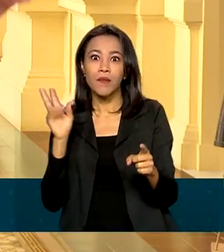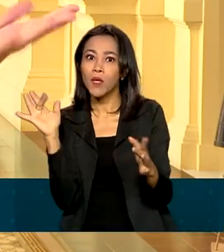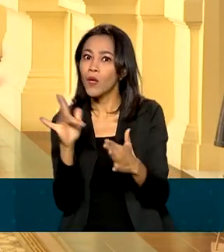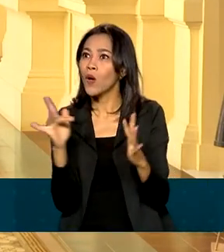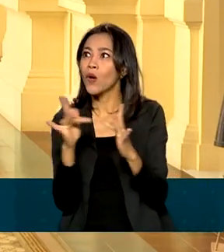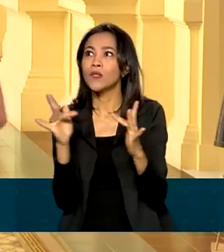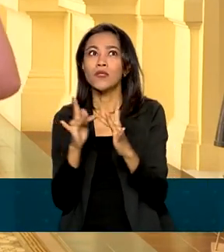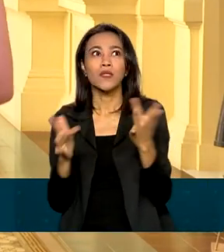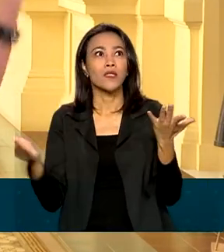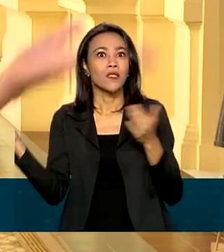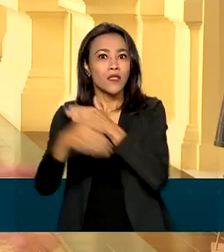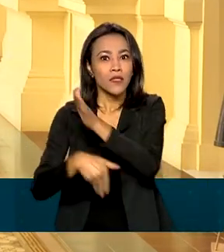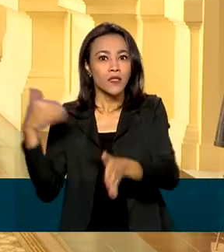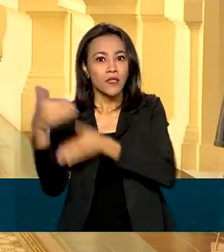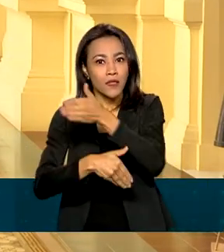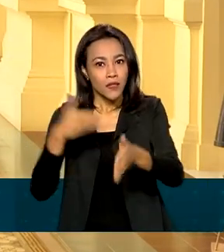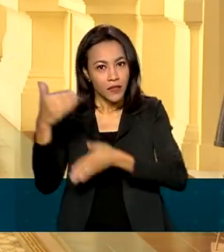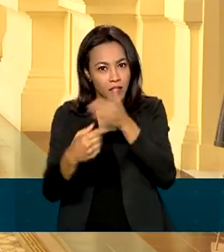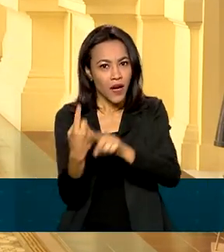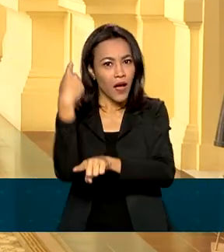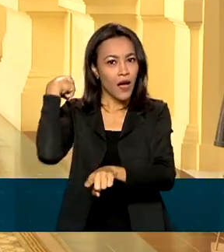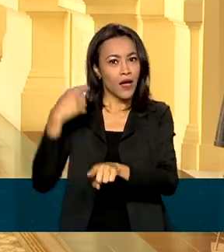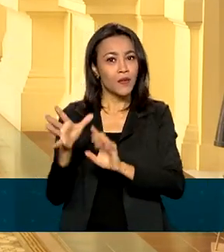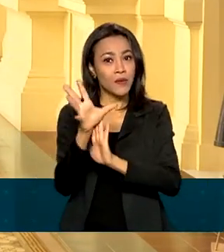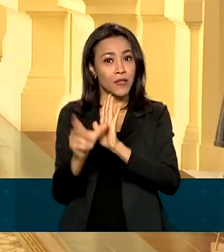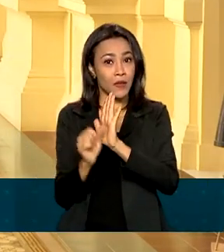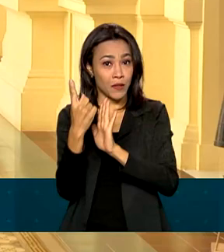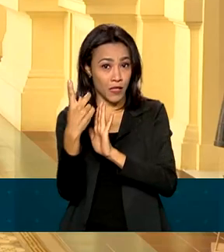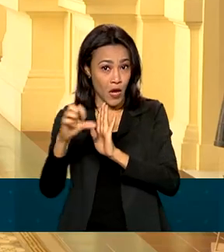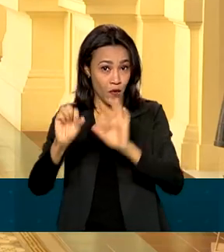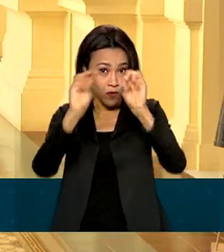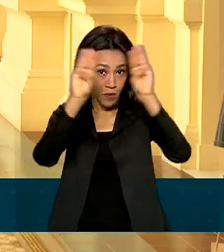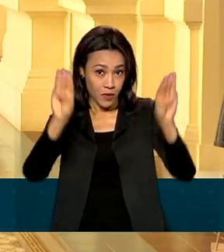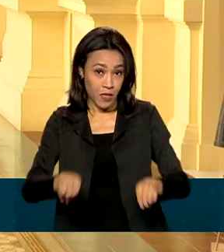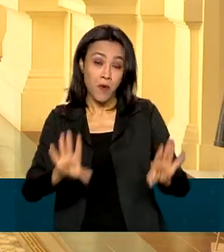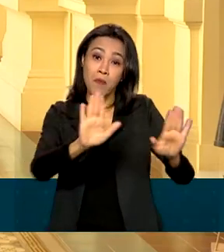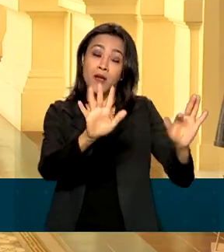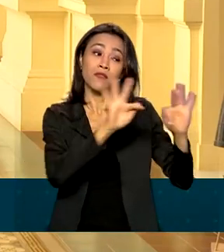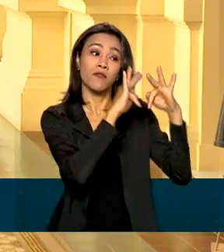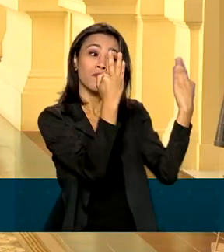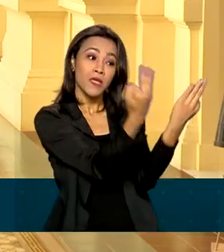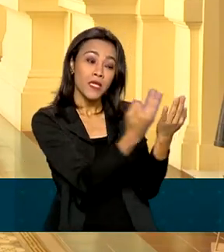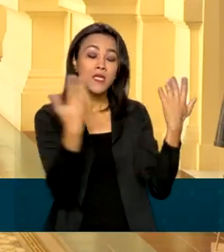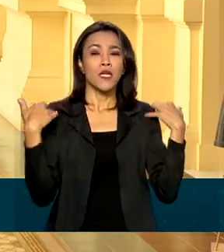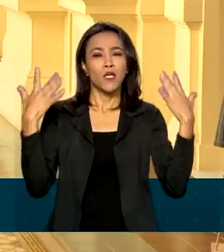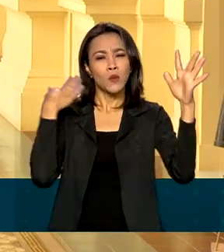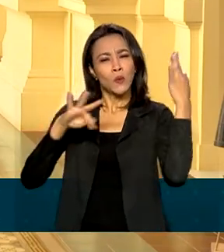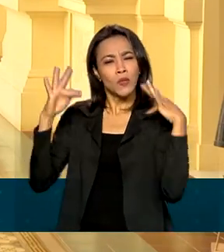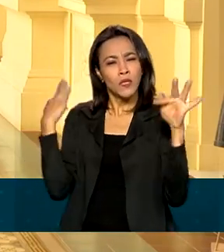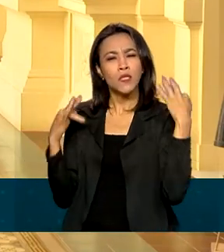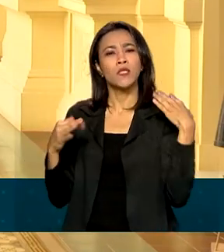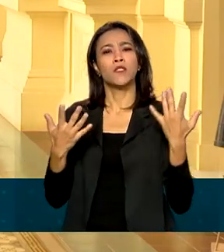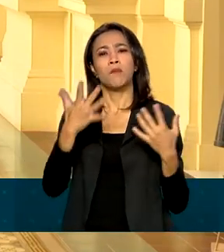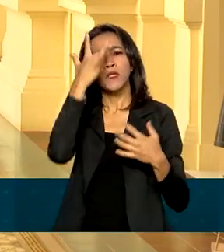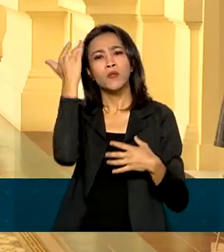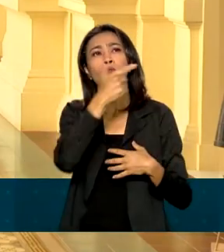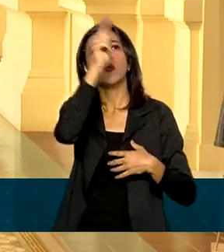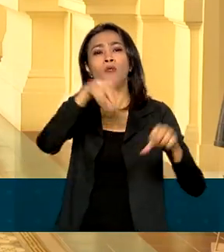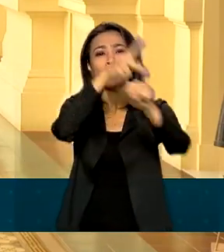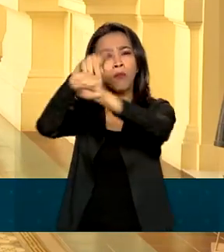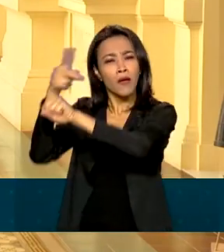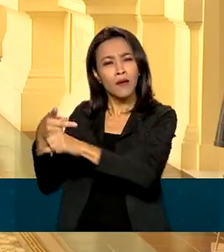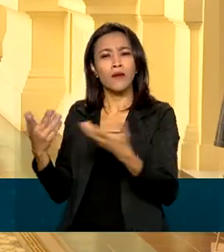sua abertura, ainda no século XIX, mas também públicos de famílias, públicos de turistas estrangeiros, públicos de pessoas